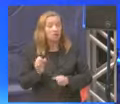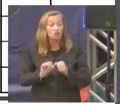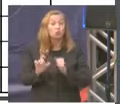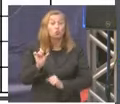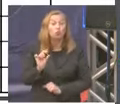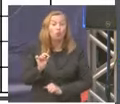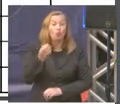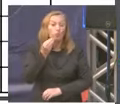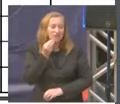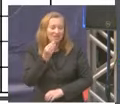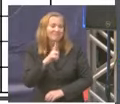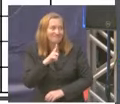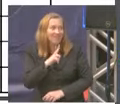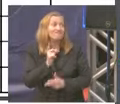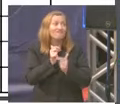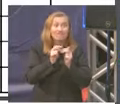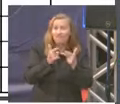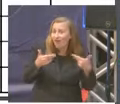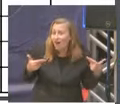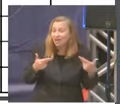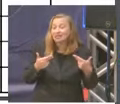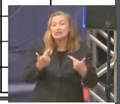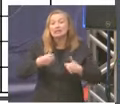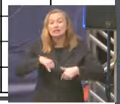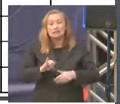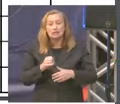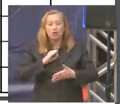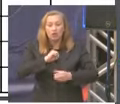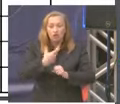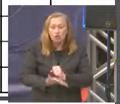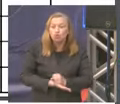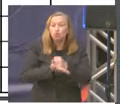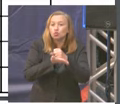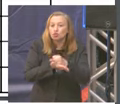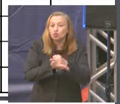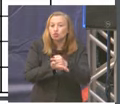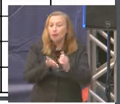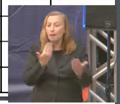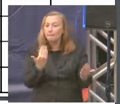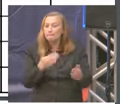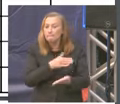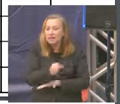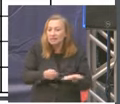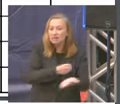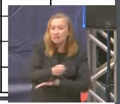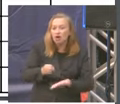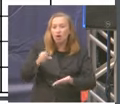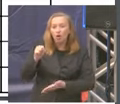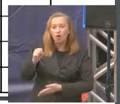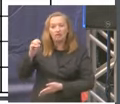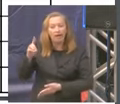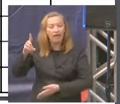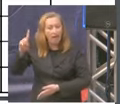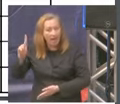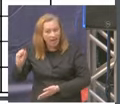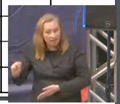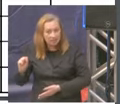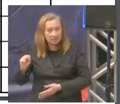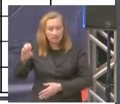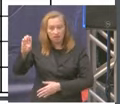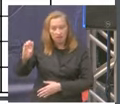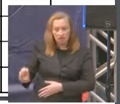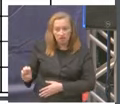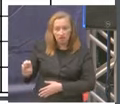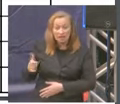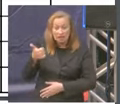Tem oportunidade? Tem um monte. Se eu cruzar sustentabilidade baseado nos ODS do lado esquerdo, 17